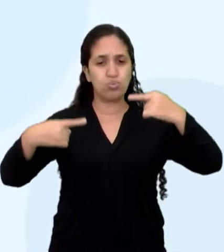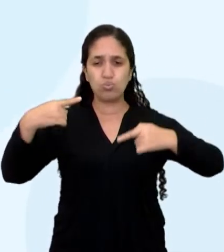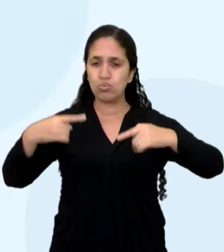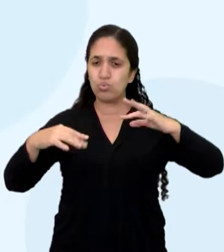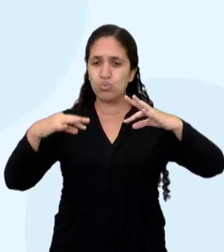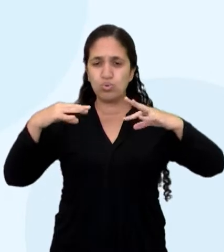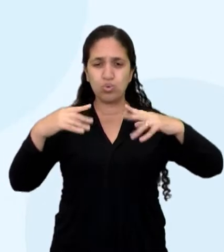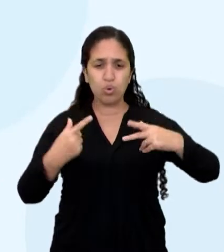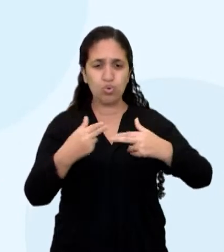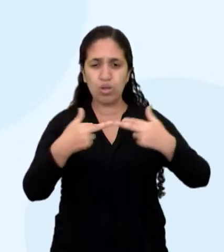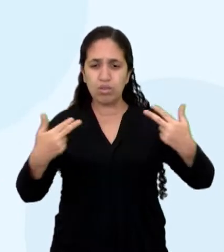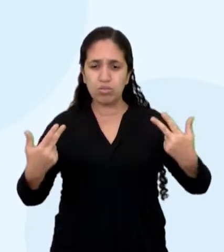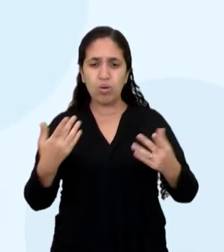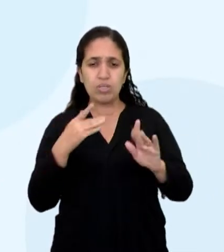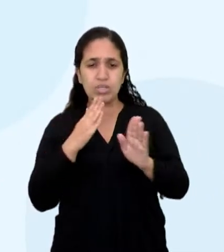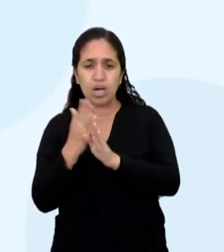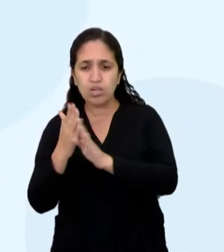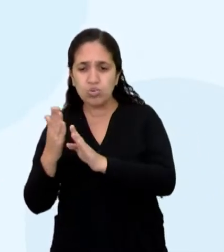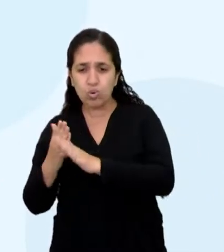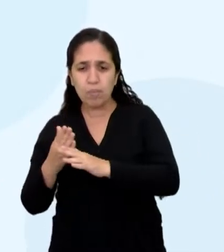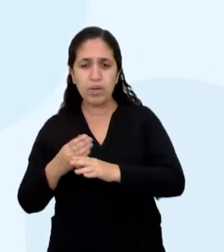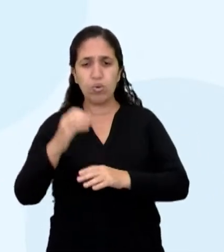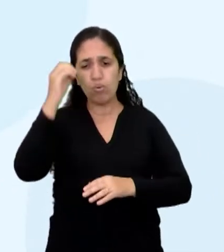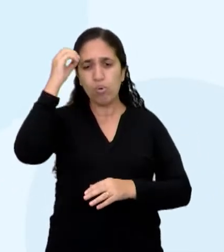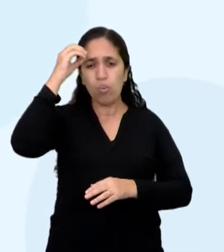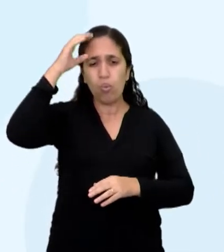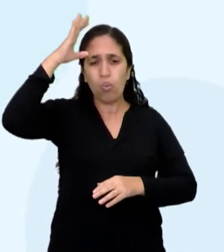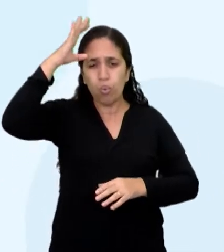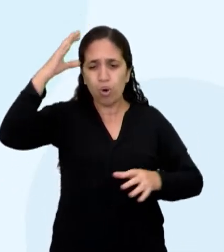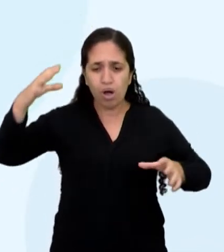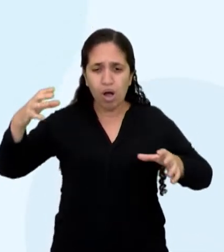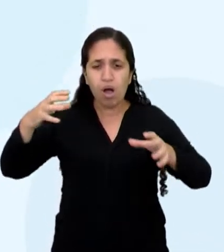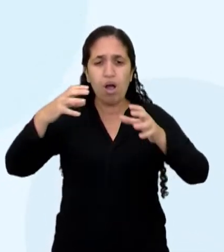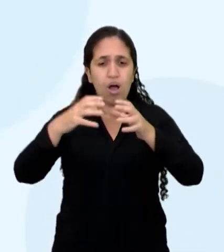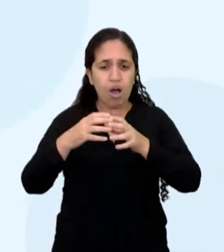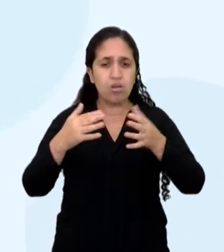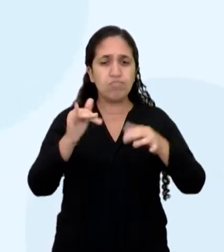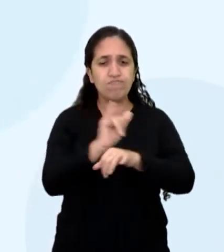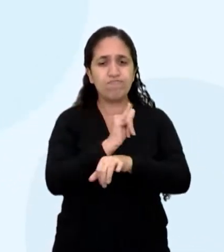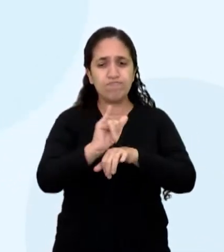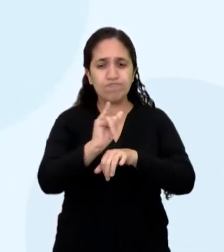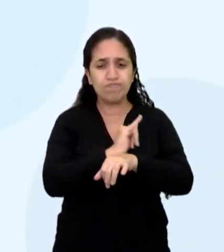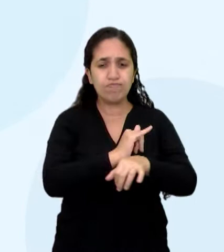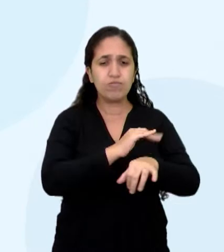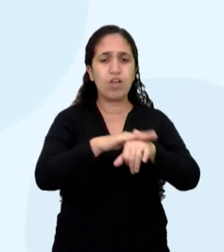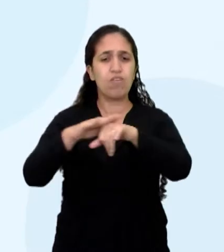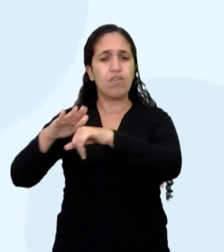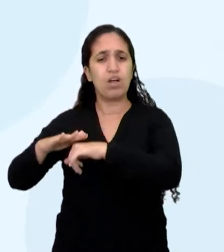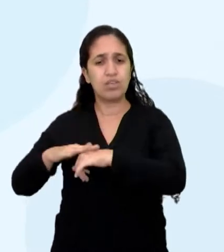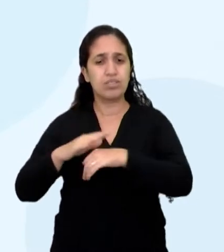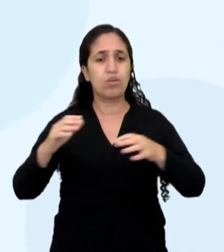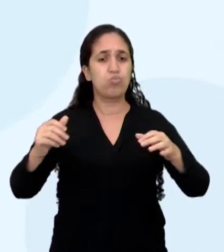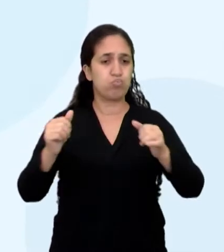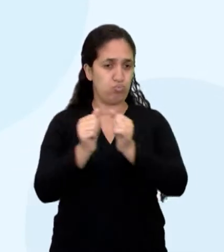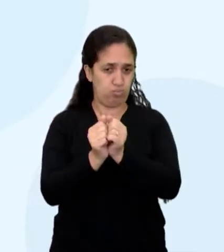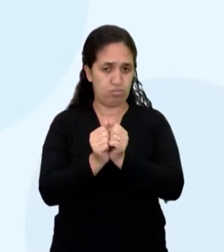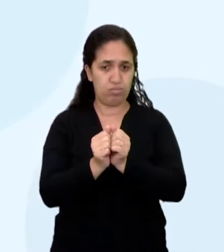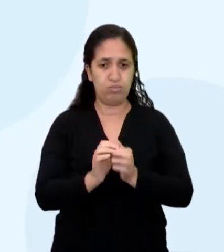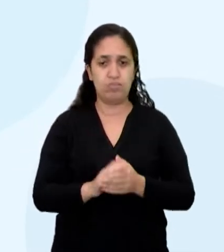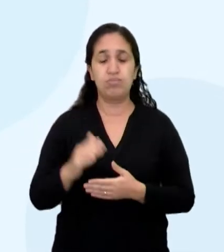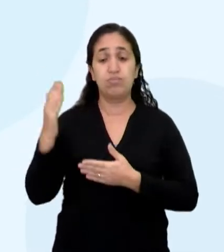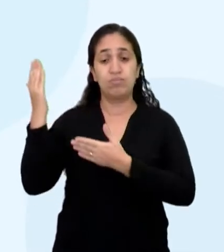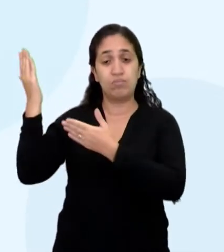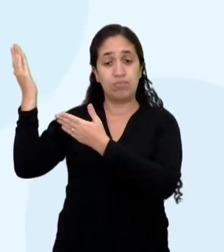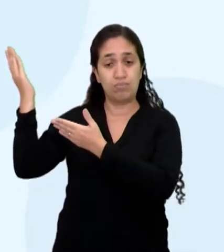suas descobertas, evidenciando o conhecimento coletivo e o surgimento de possibilidades de ações conjuntas. Tem